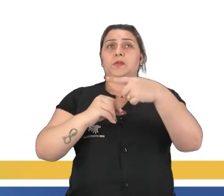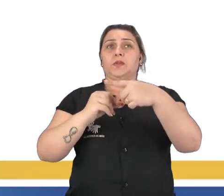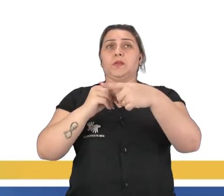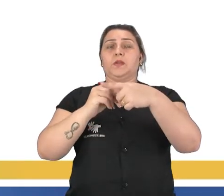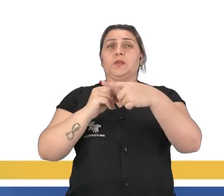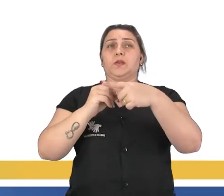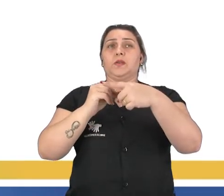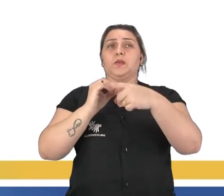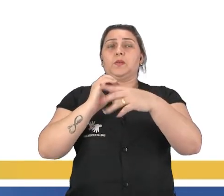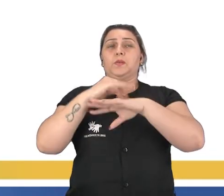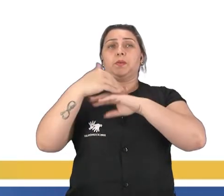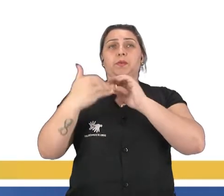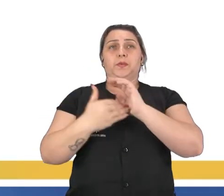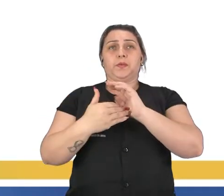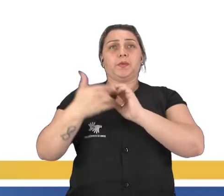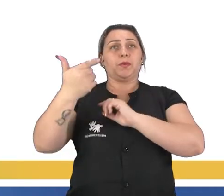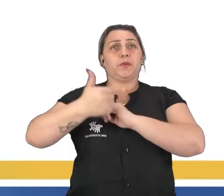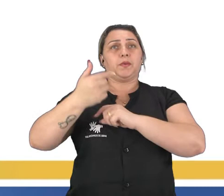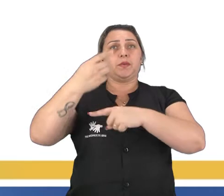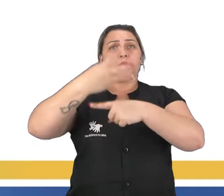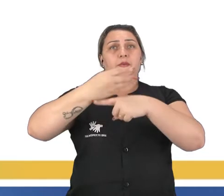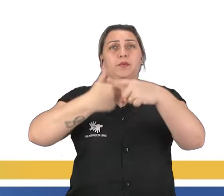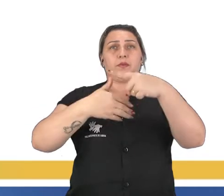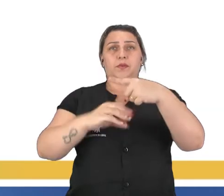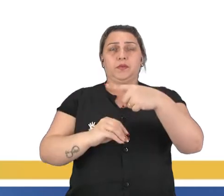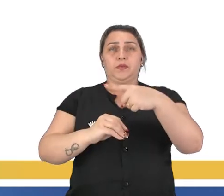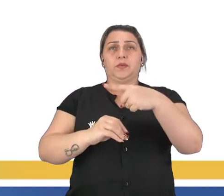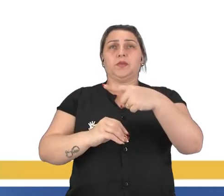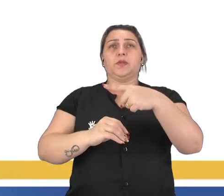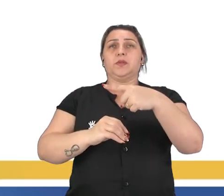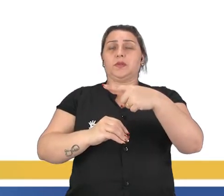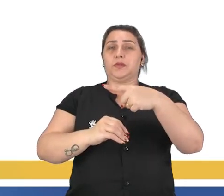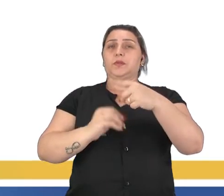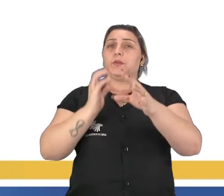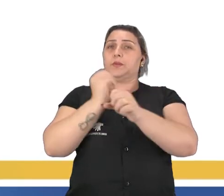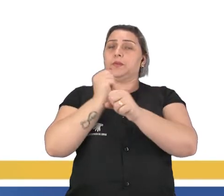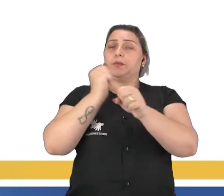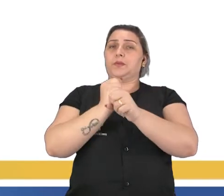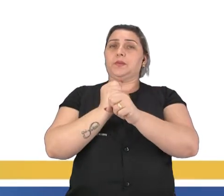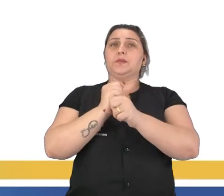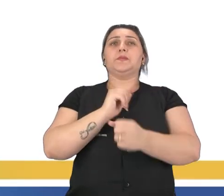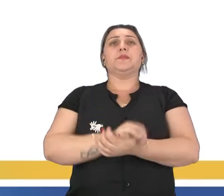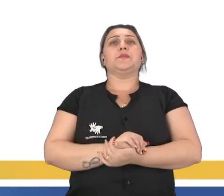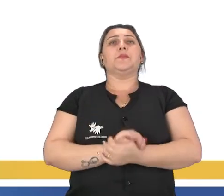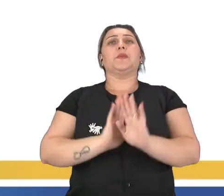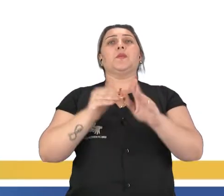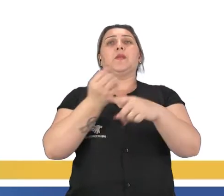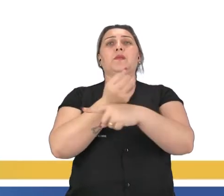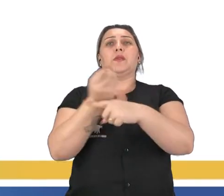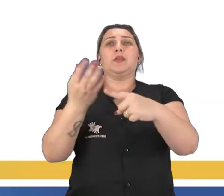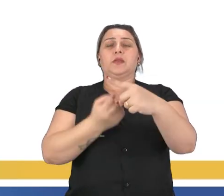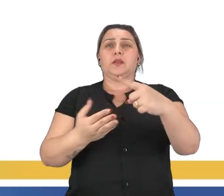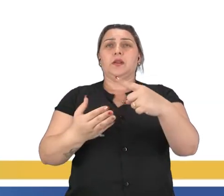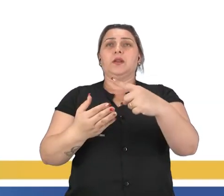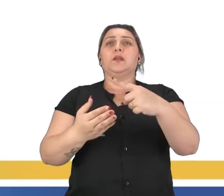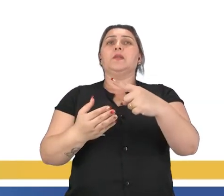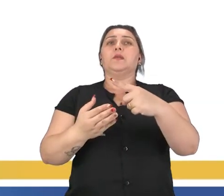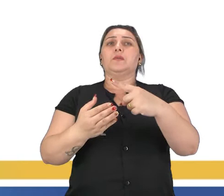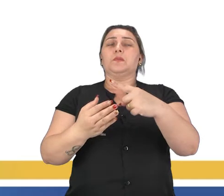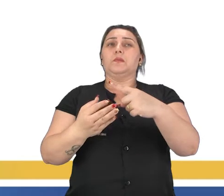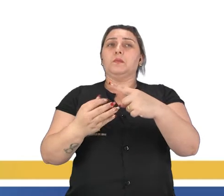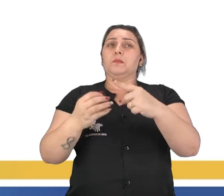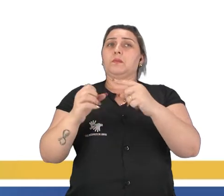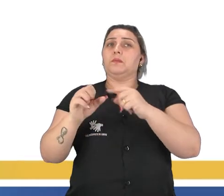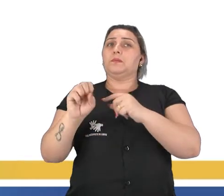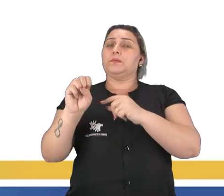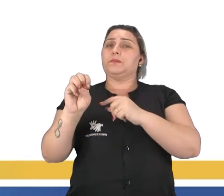total e no segundo dia 3/10 do percurso total. Que fração do percurso total